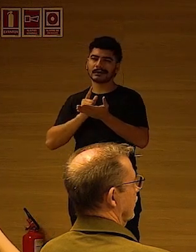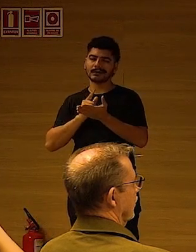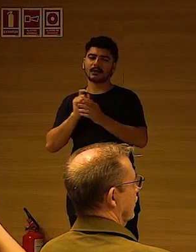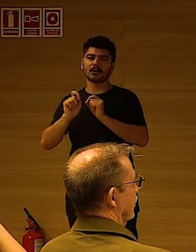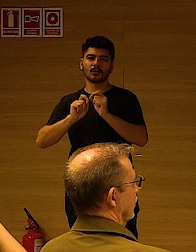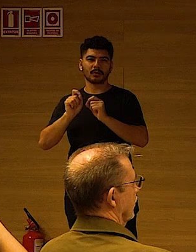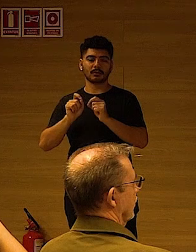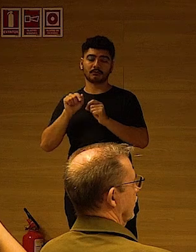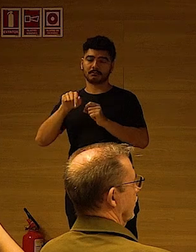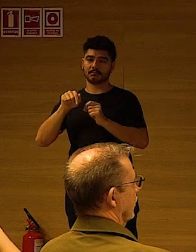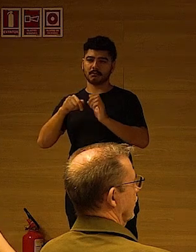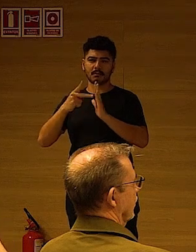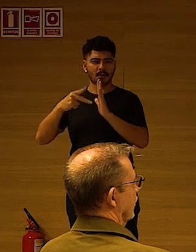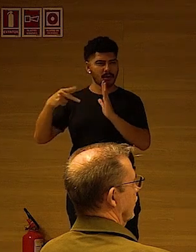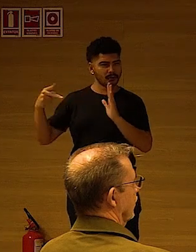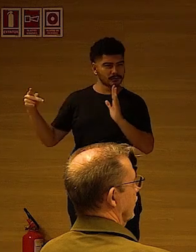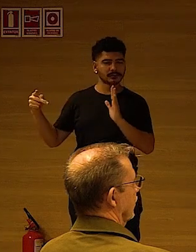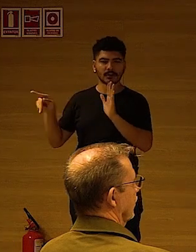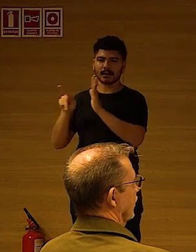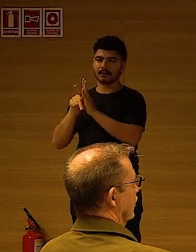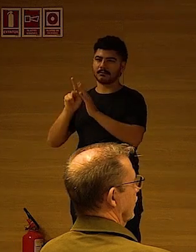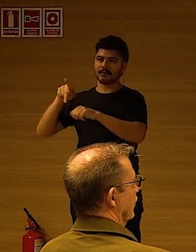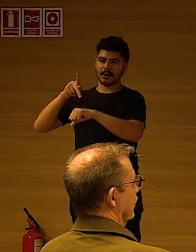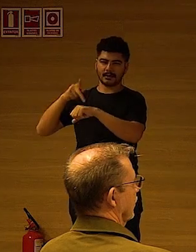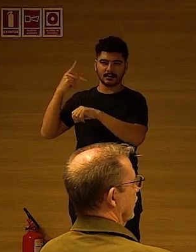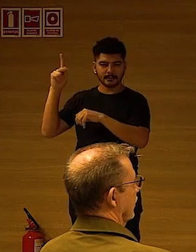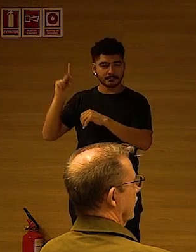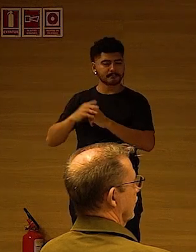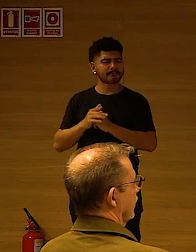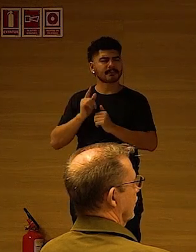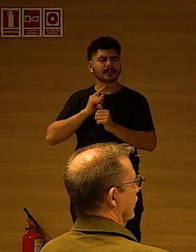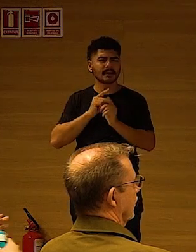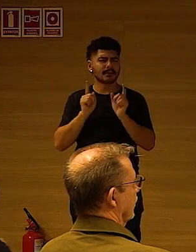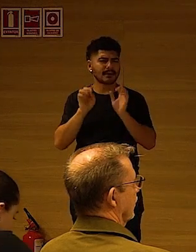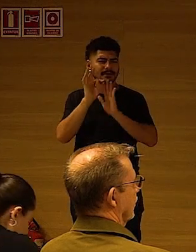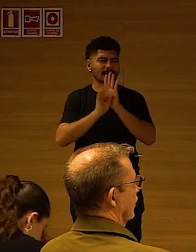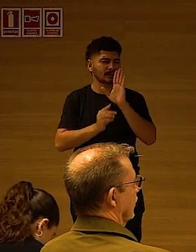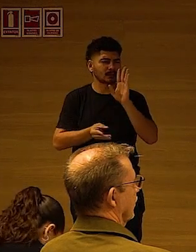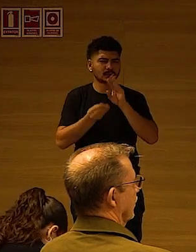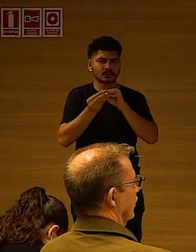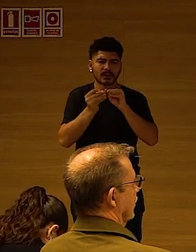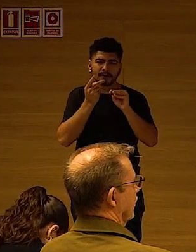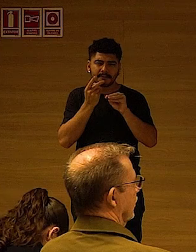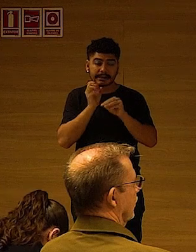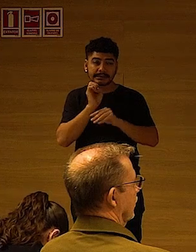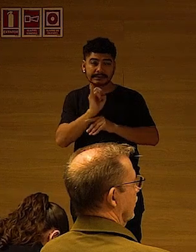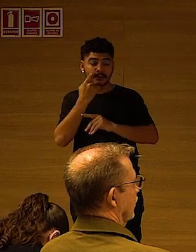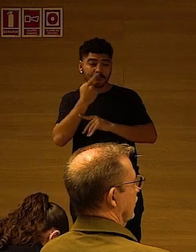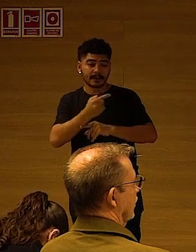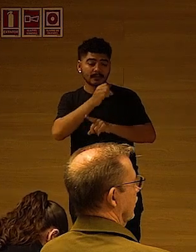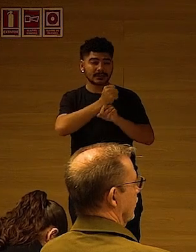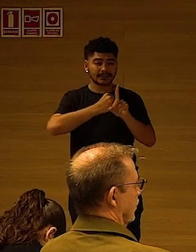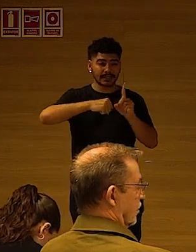um muito pequenininho que ele diz assim, se observa que a sociedade pensa em olhar o artista como aquele que fez